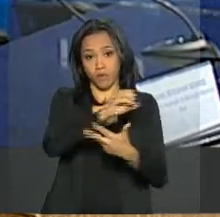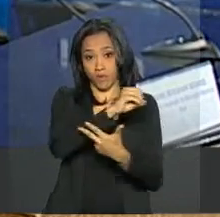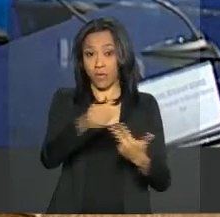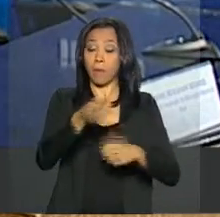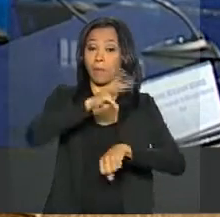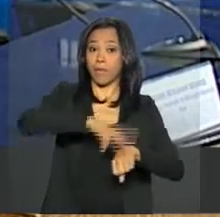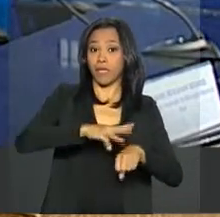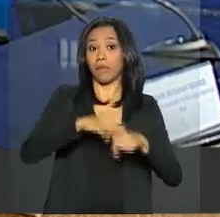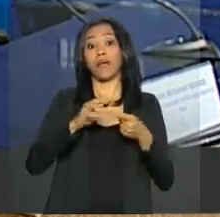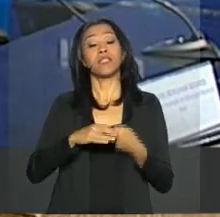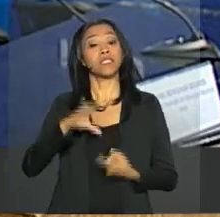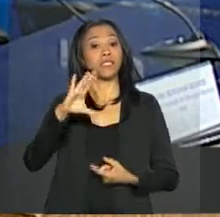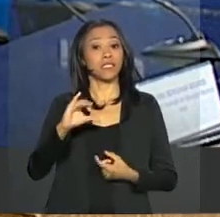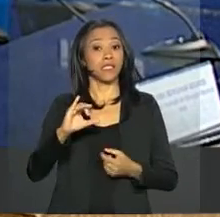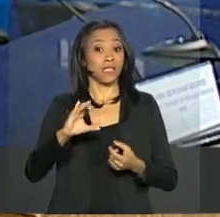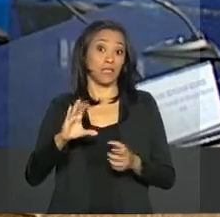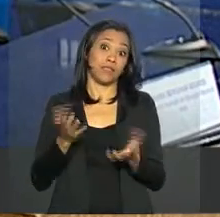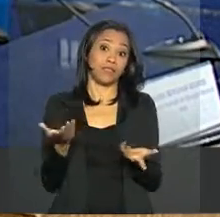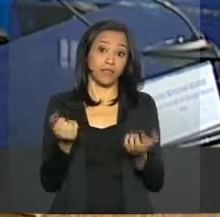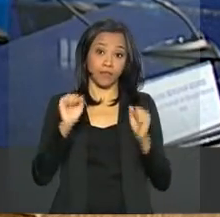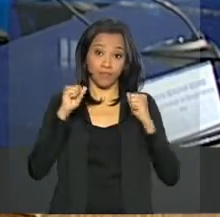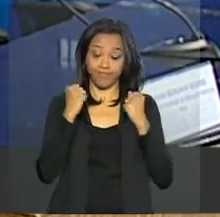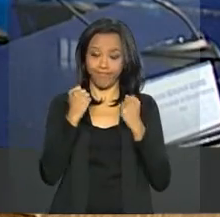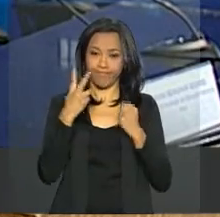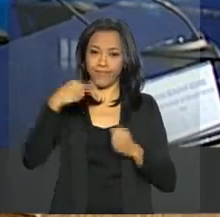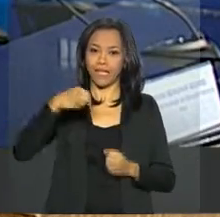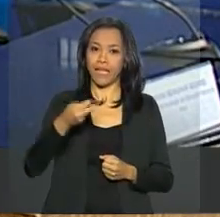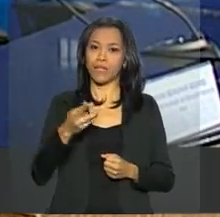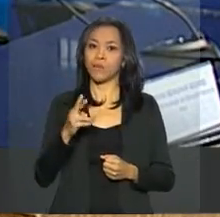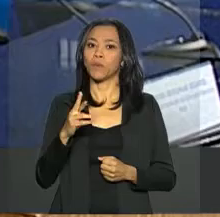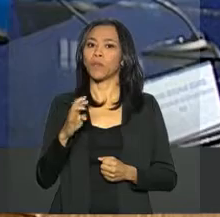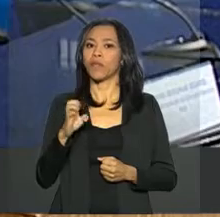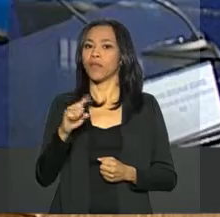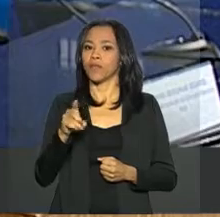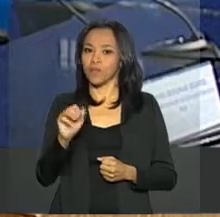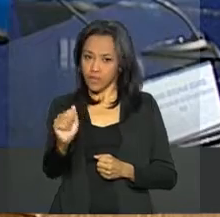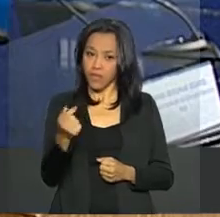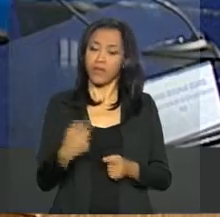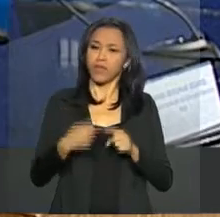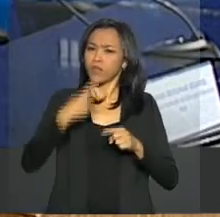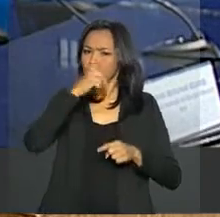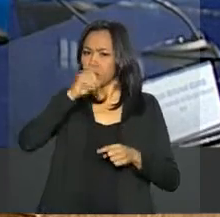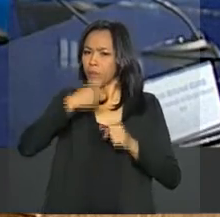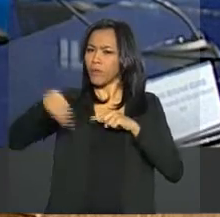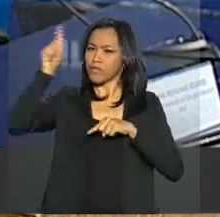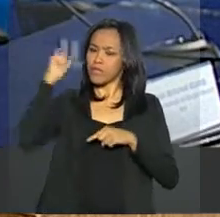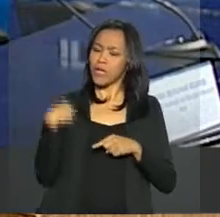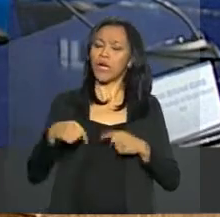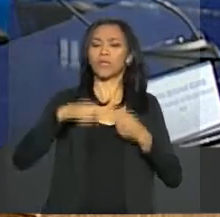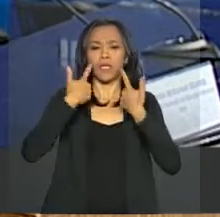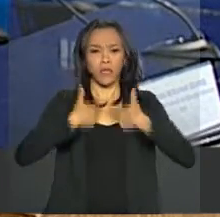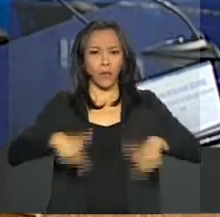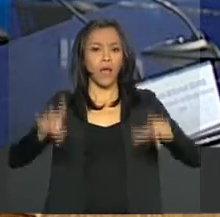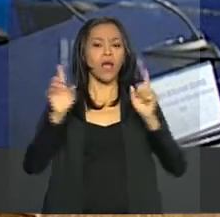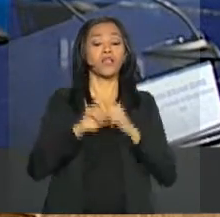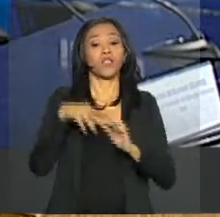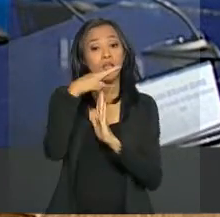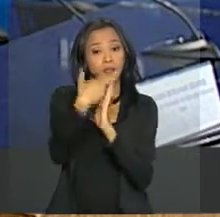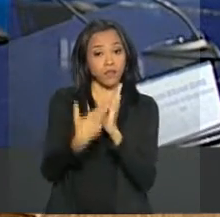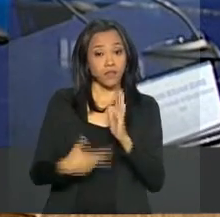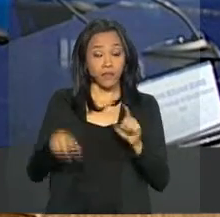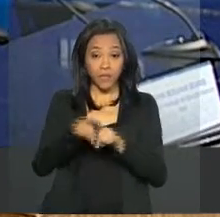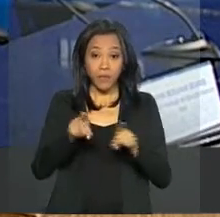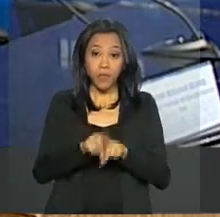e ciências da natureza. No domingo passado, foram aplicadas provas de linguagens, redação e ciências